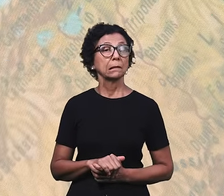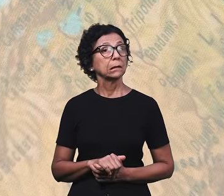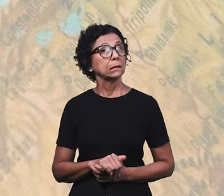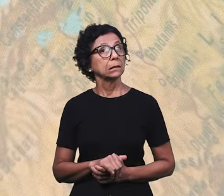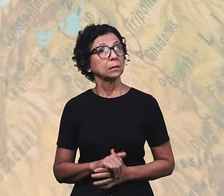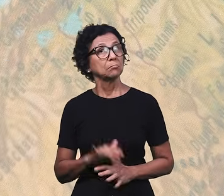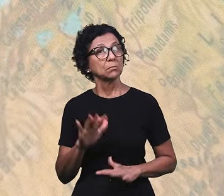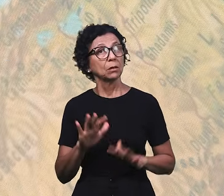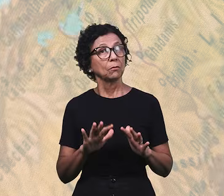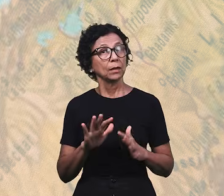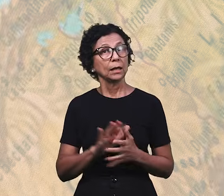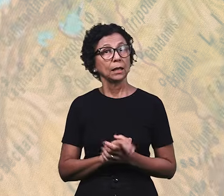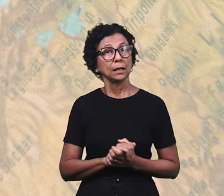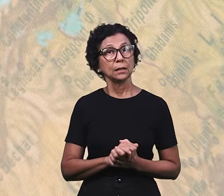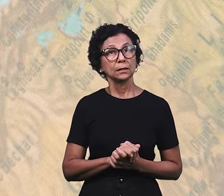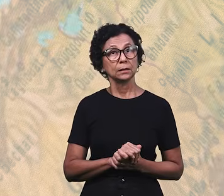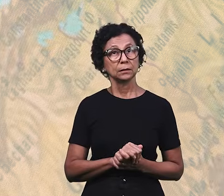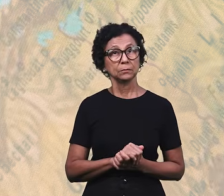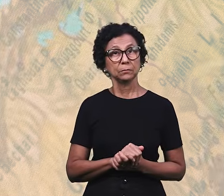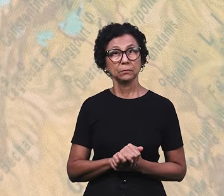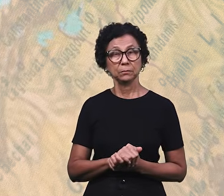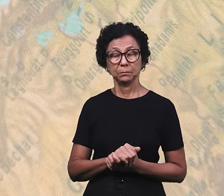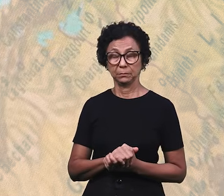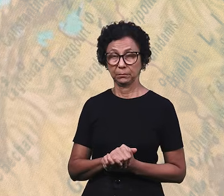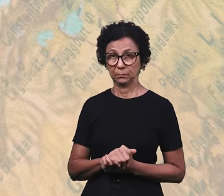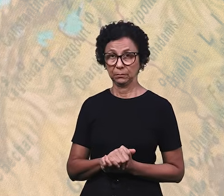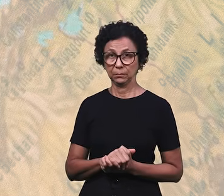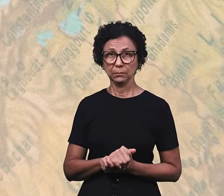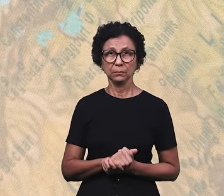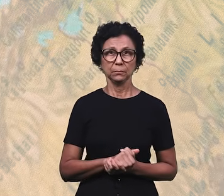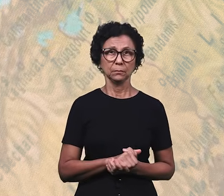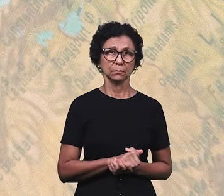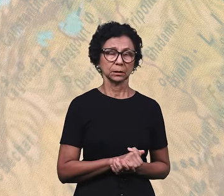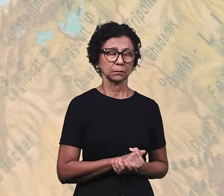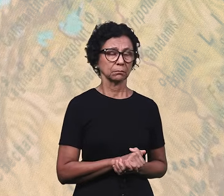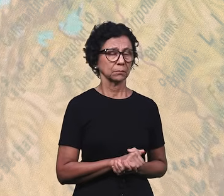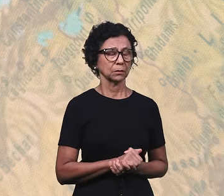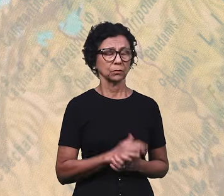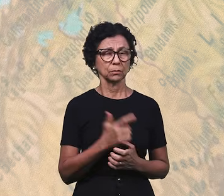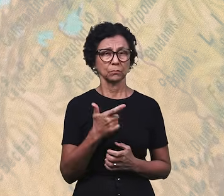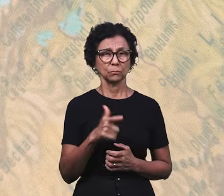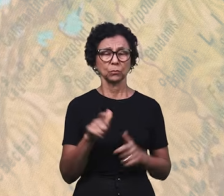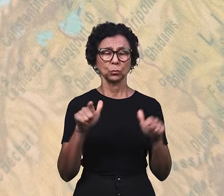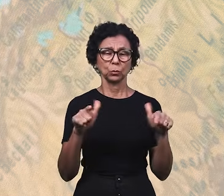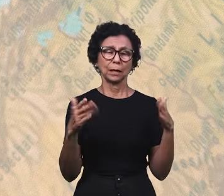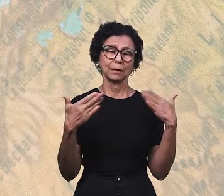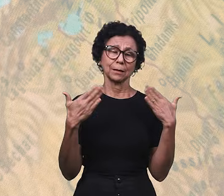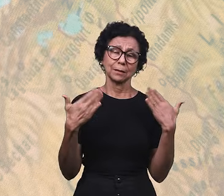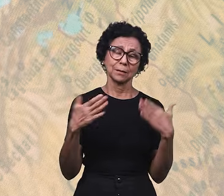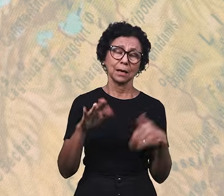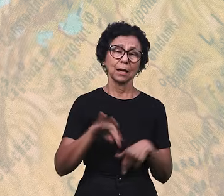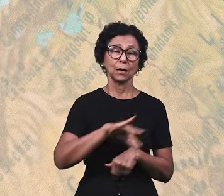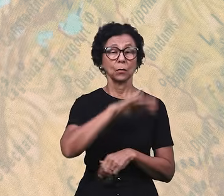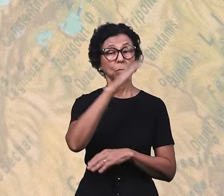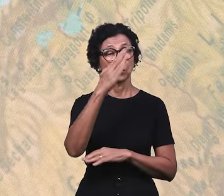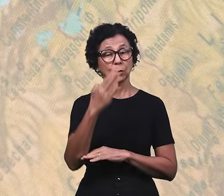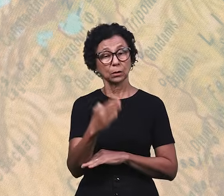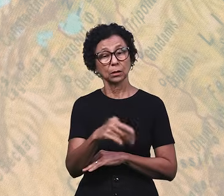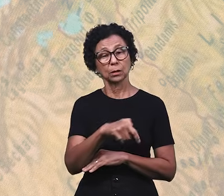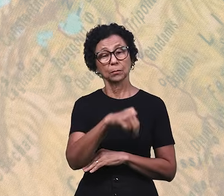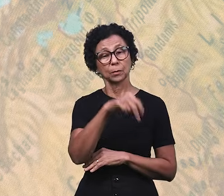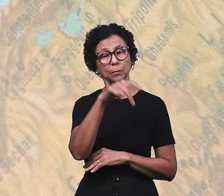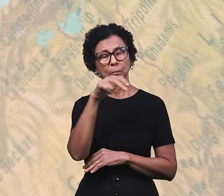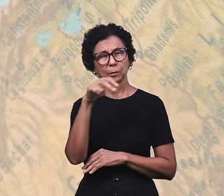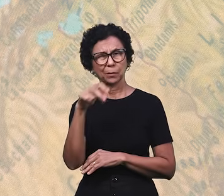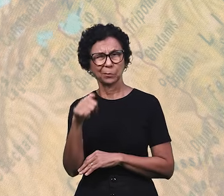E provavelmente eles desceram por esse caminho, passaram em região de deserto, montanhas,